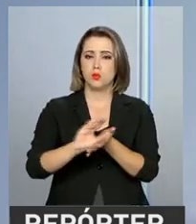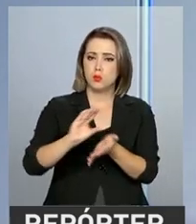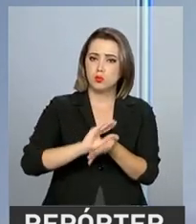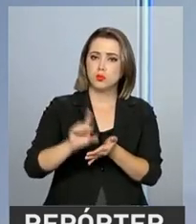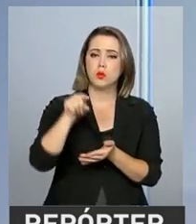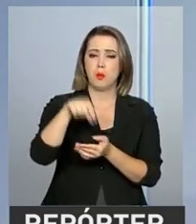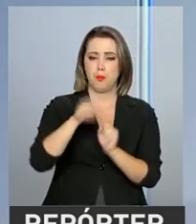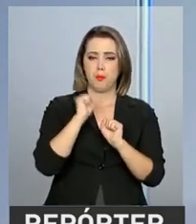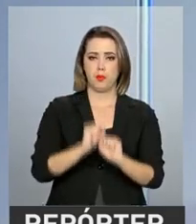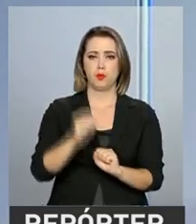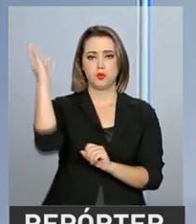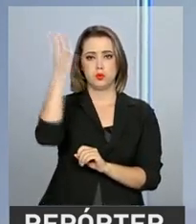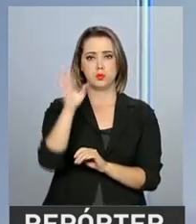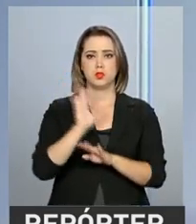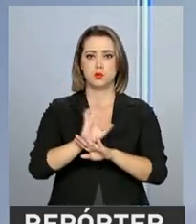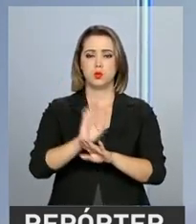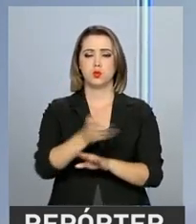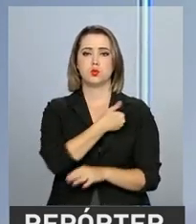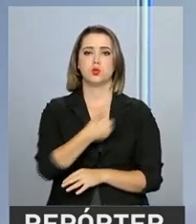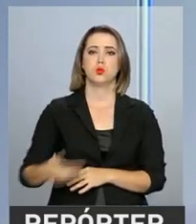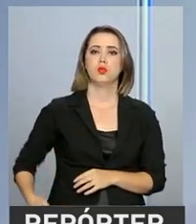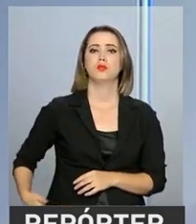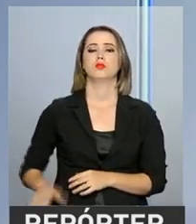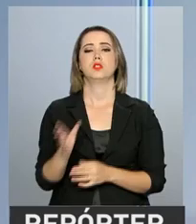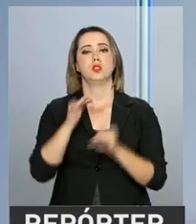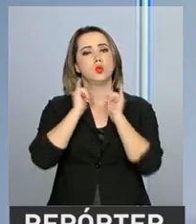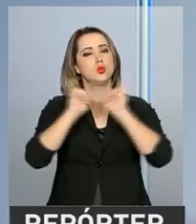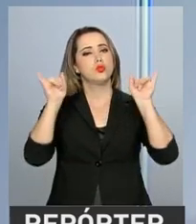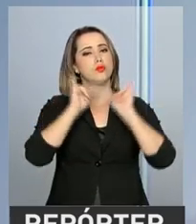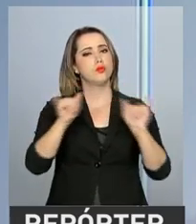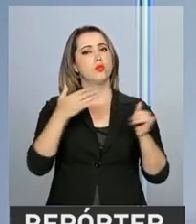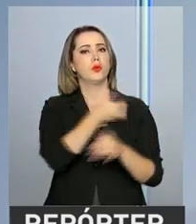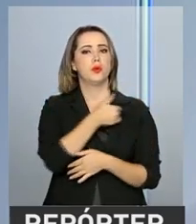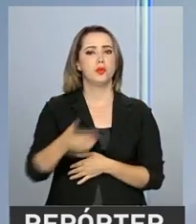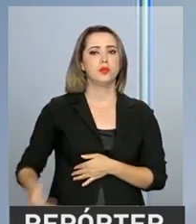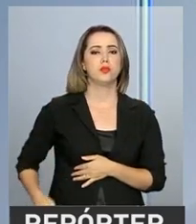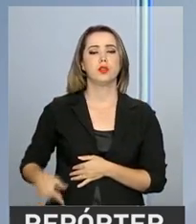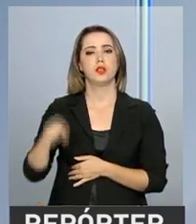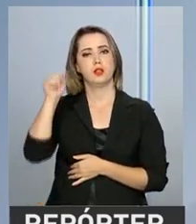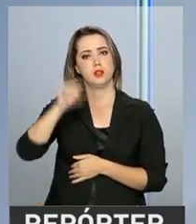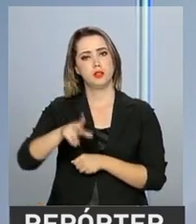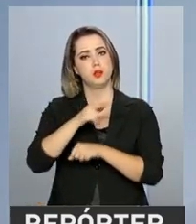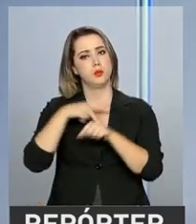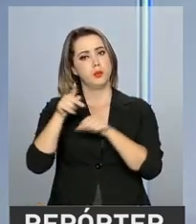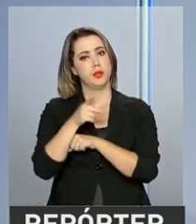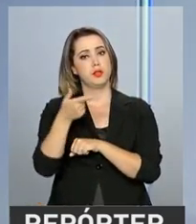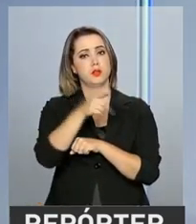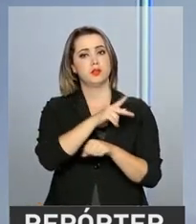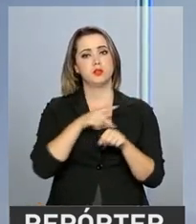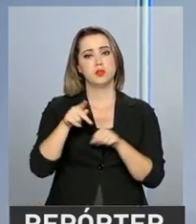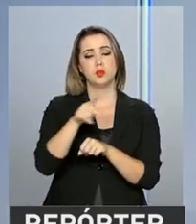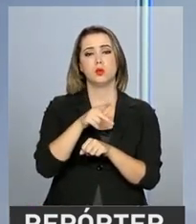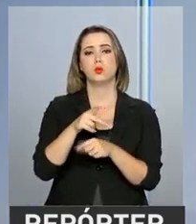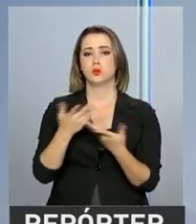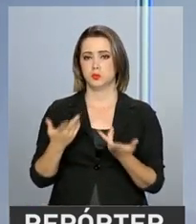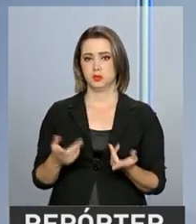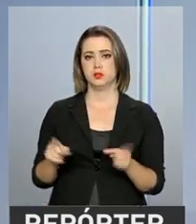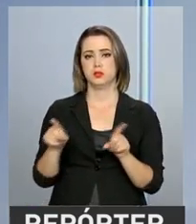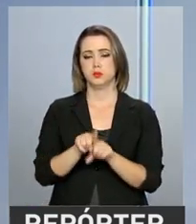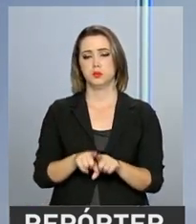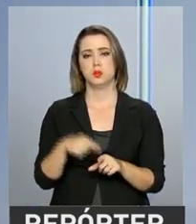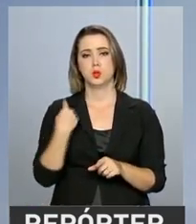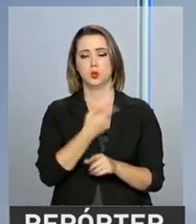Brasil, colaborem com o governo, divulguem aqui no Brasil, divulguem no exterior. Essas medidas todas que nós